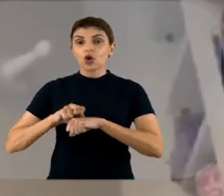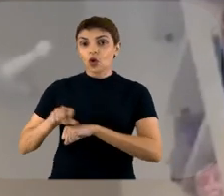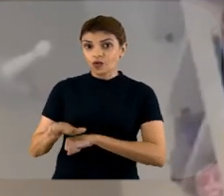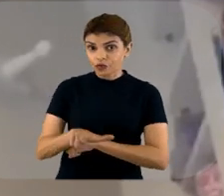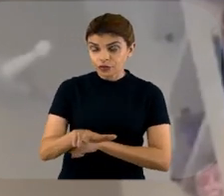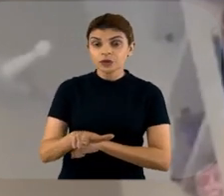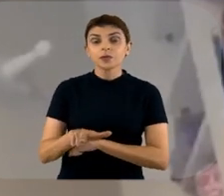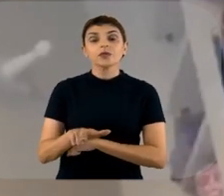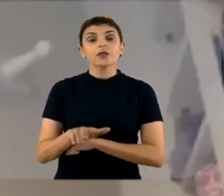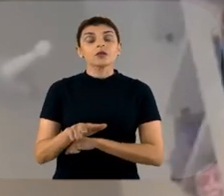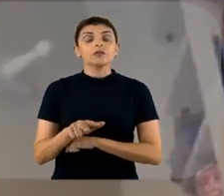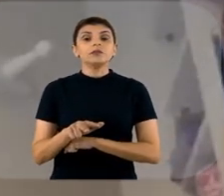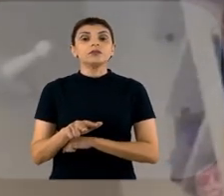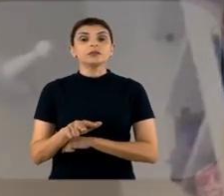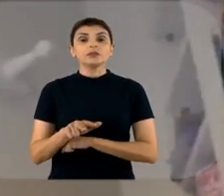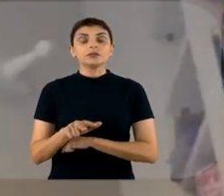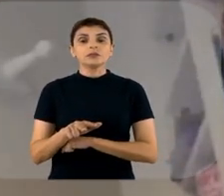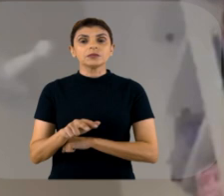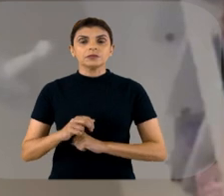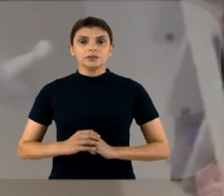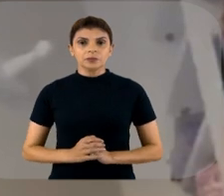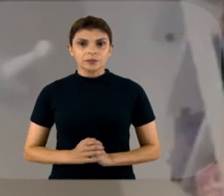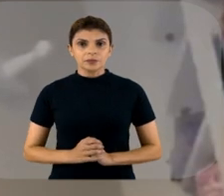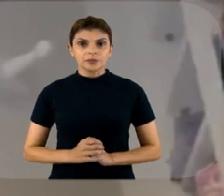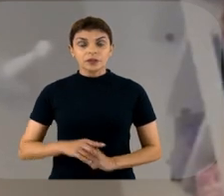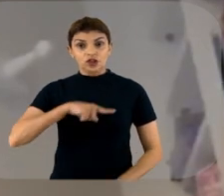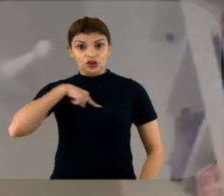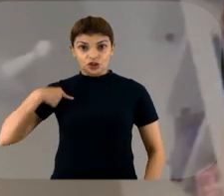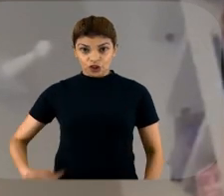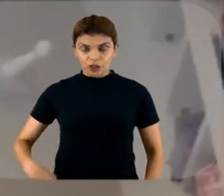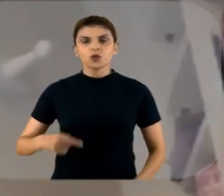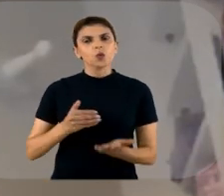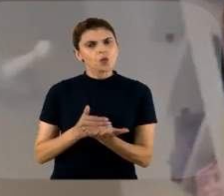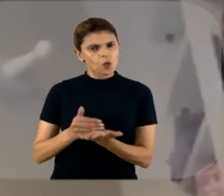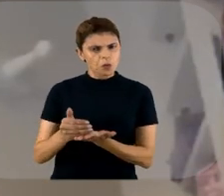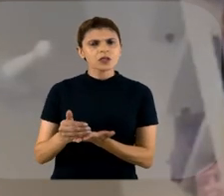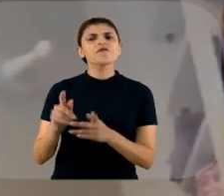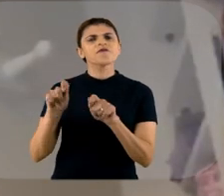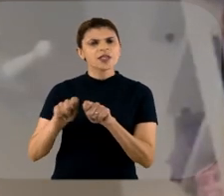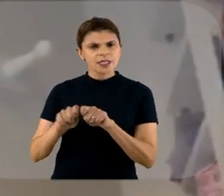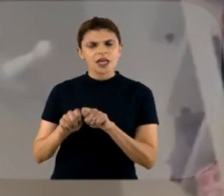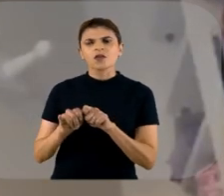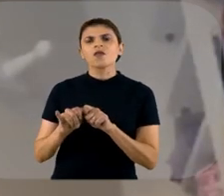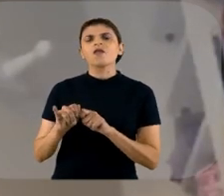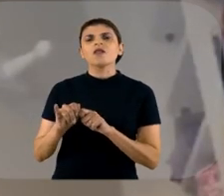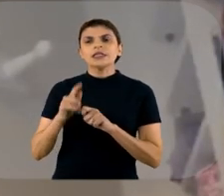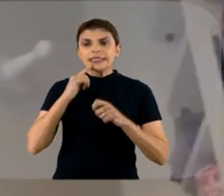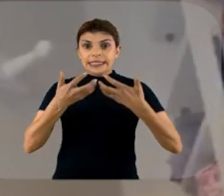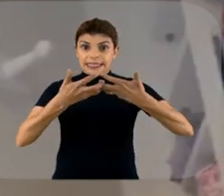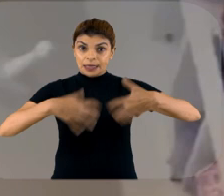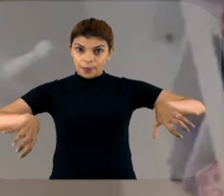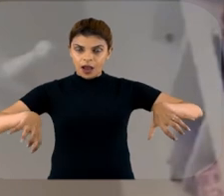eh o os ah chineses inicialmente fizeram uma política de